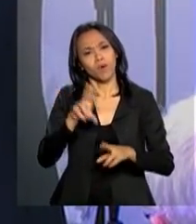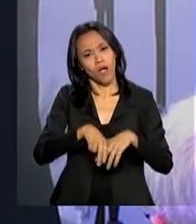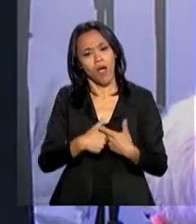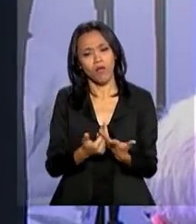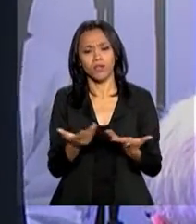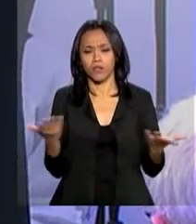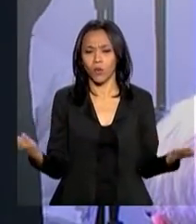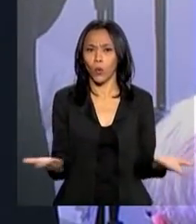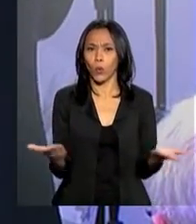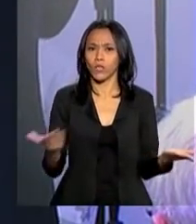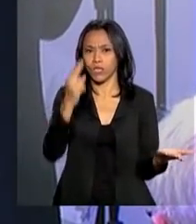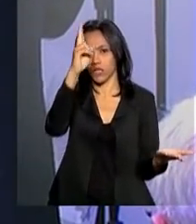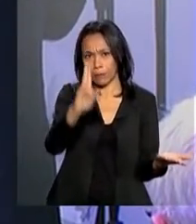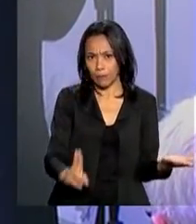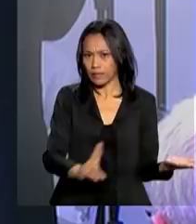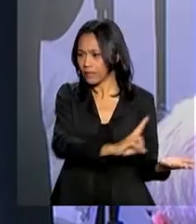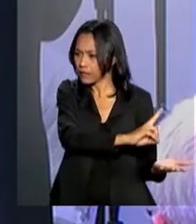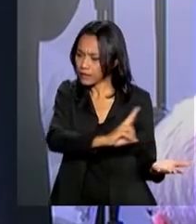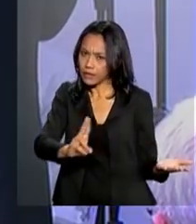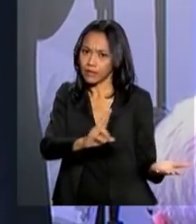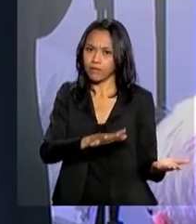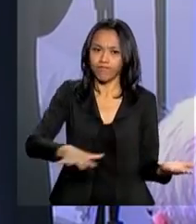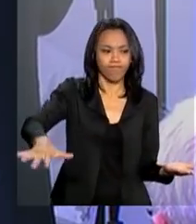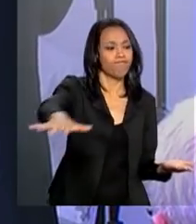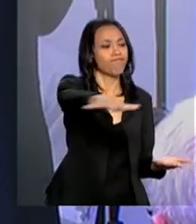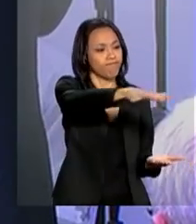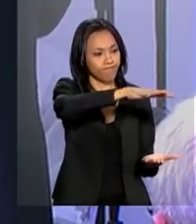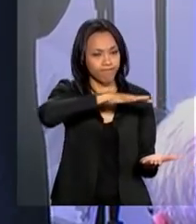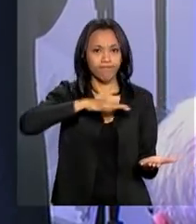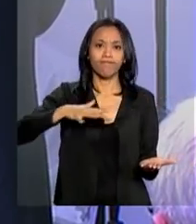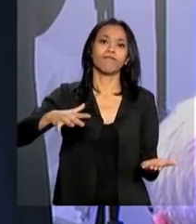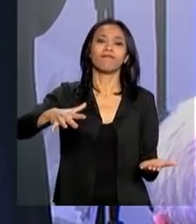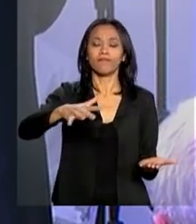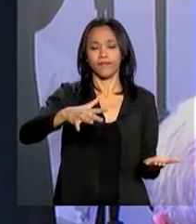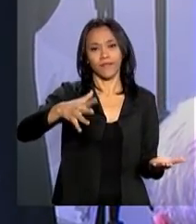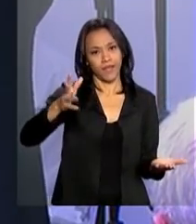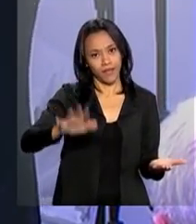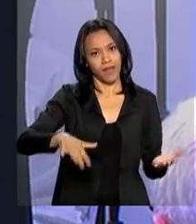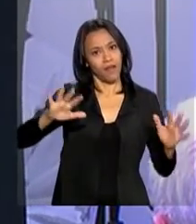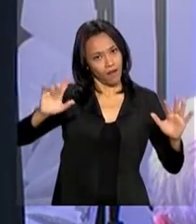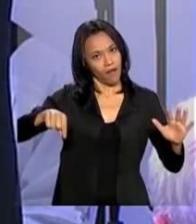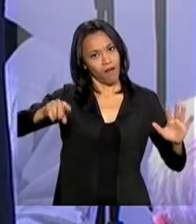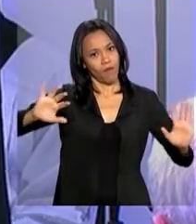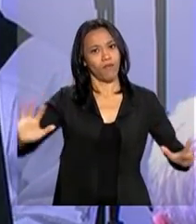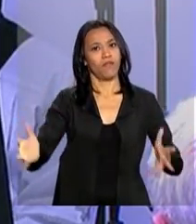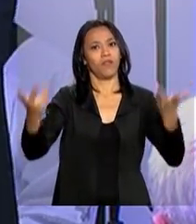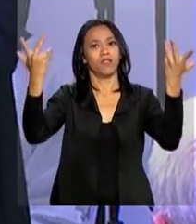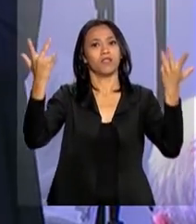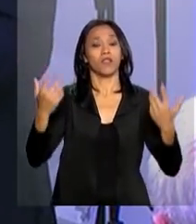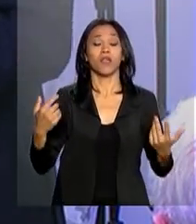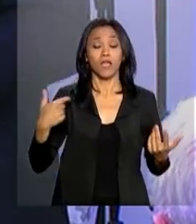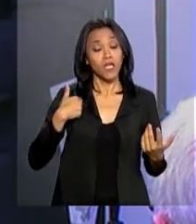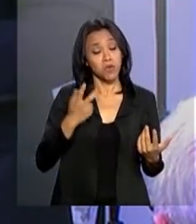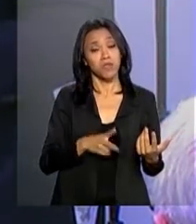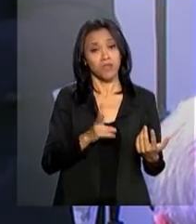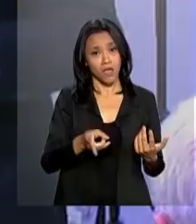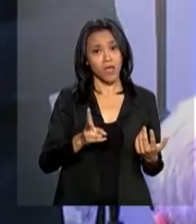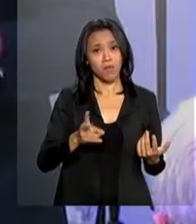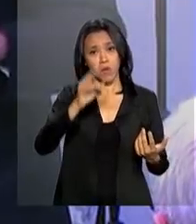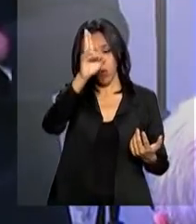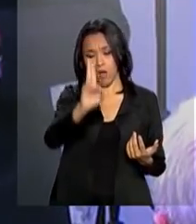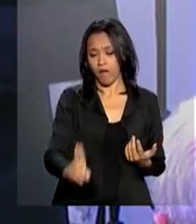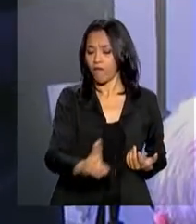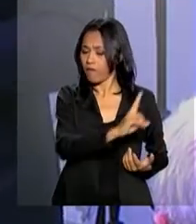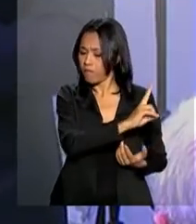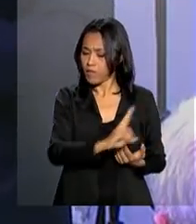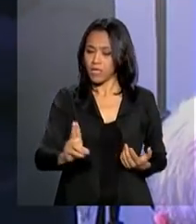e até informalizada nesses últimos momentos, né, para transformar-se numa festa. Mas eu devo dizer que toda missa, sem embargo de sua